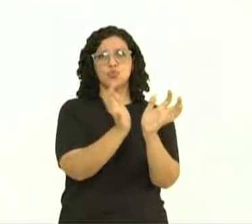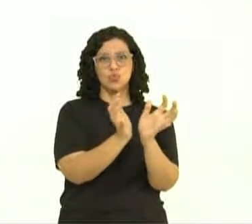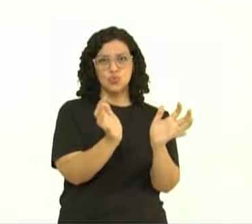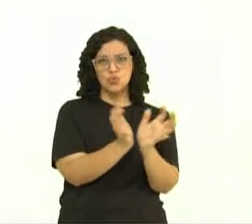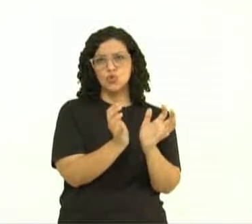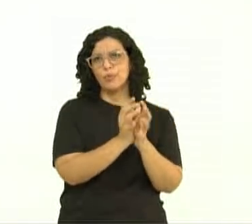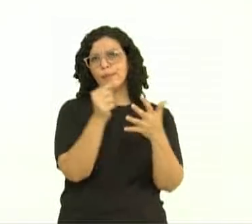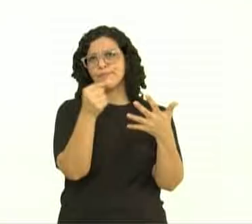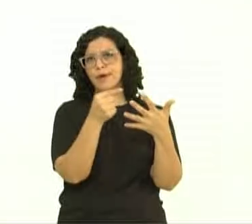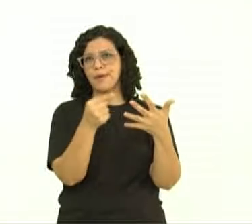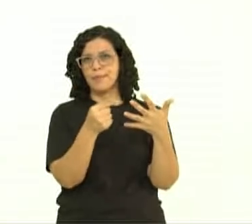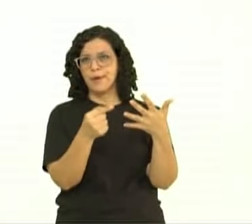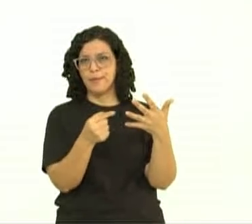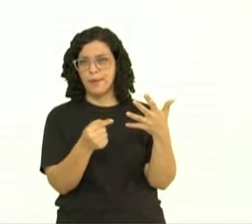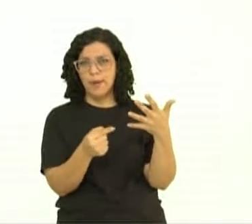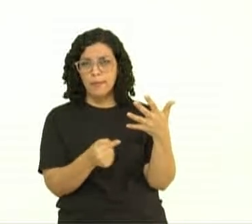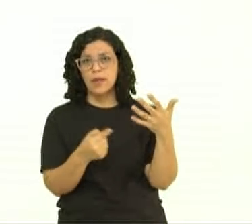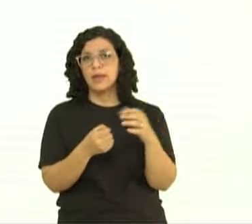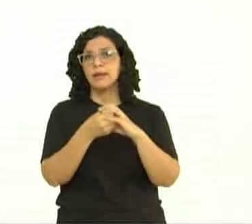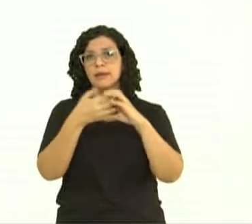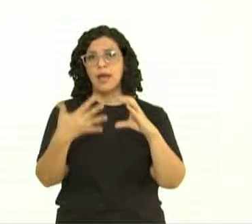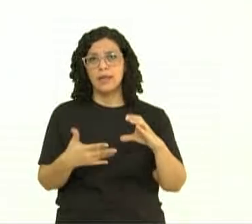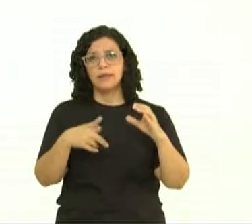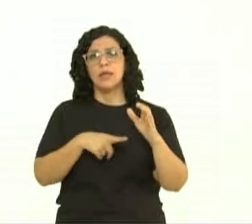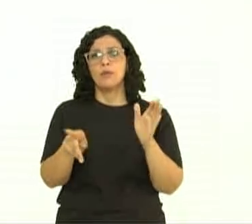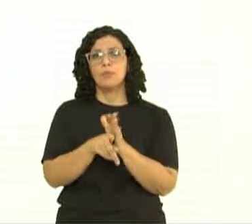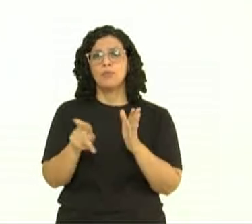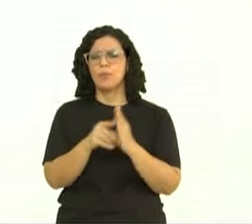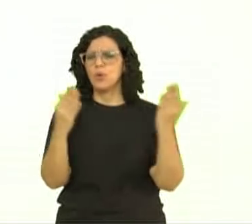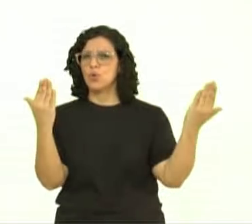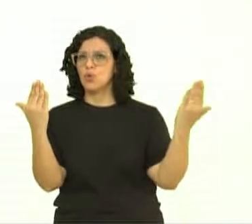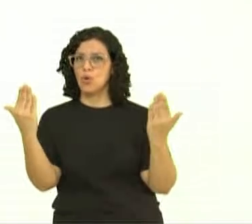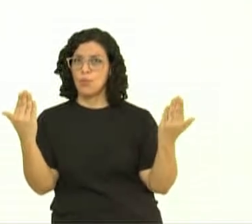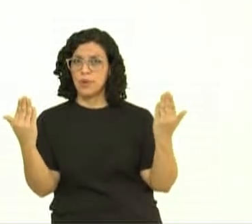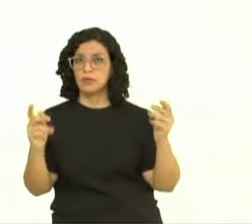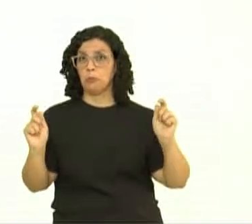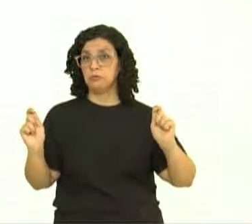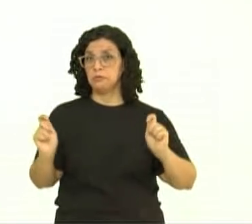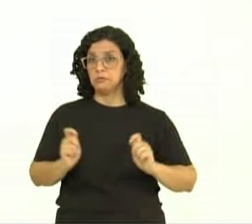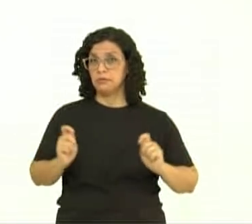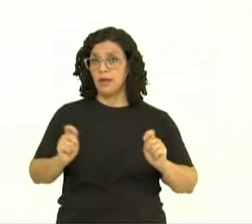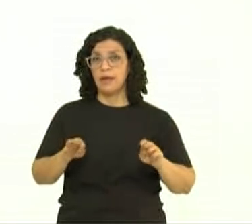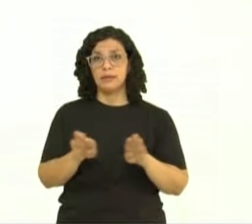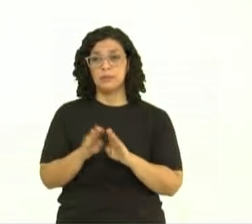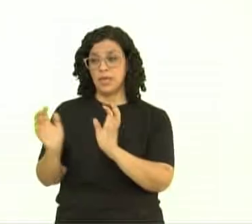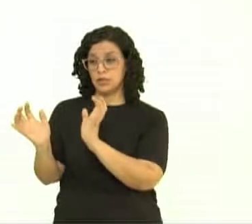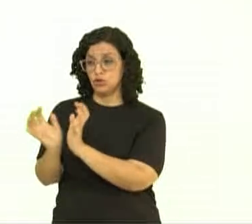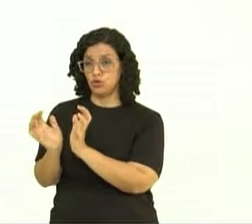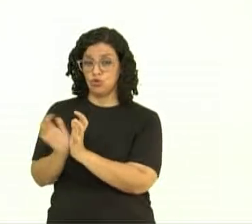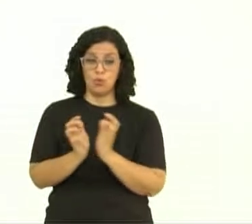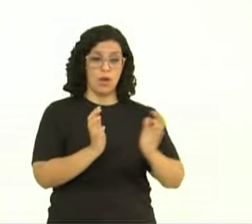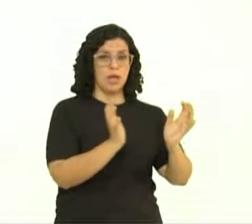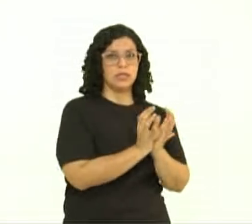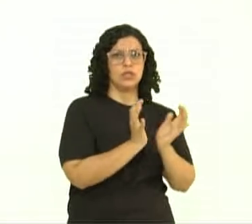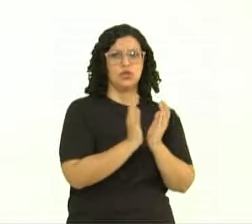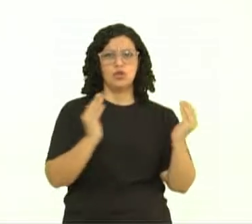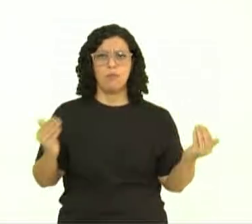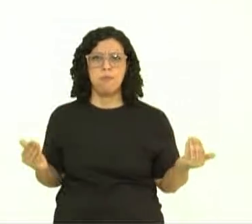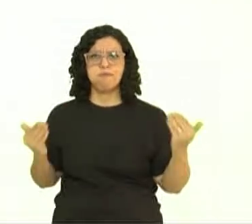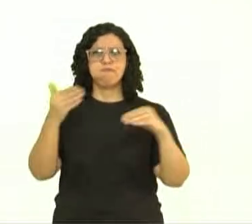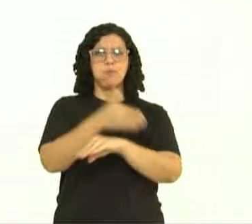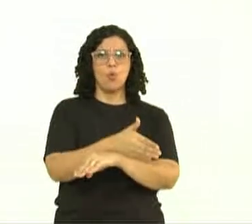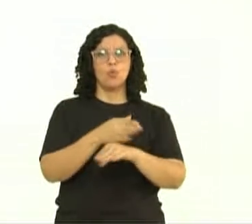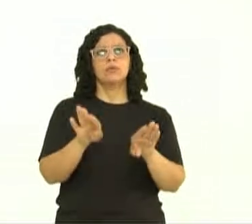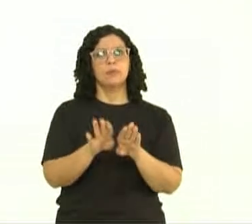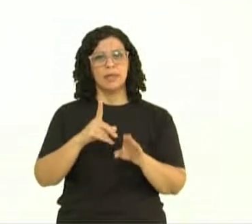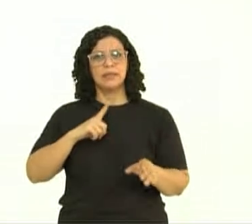um conjunto de modalidades que se caracterizam por comparar a capacidade de uma equipe introduzir ou levar uma bola, ou até